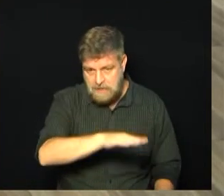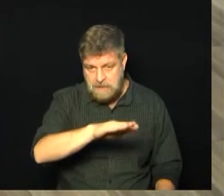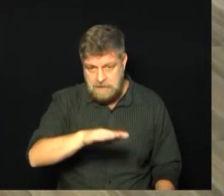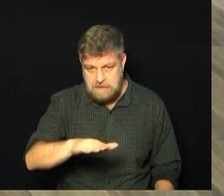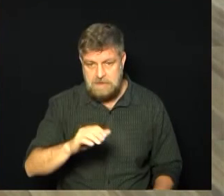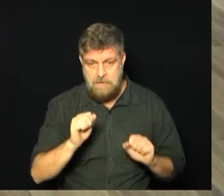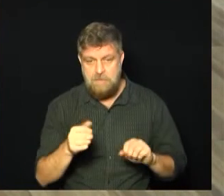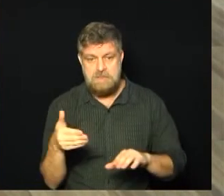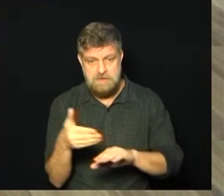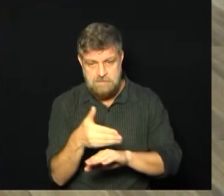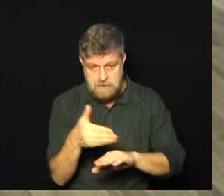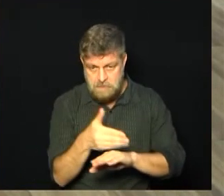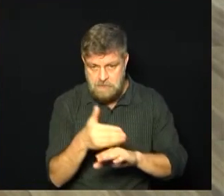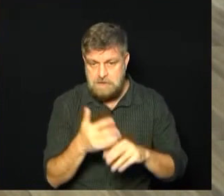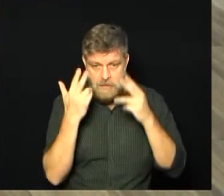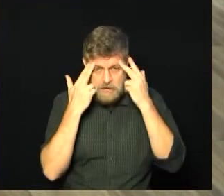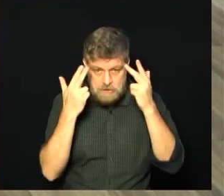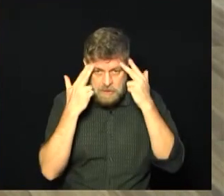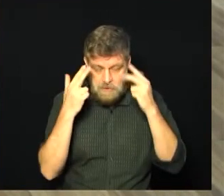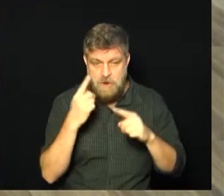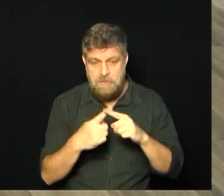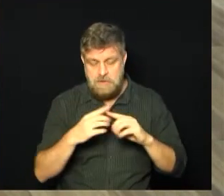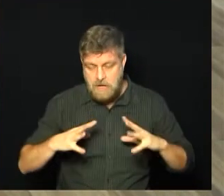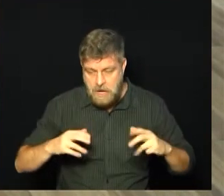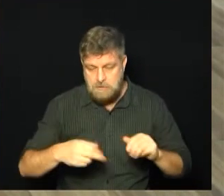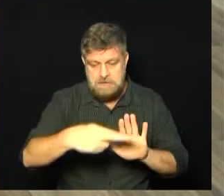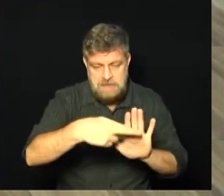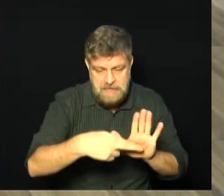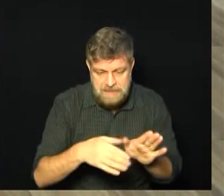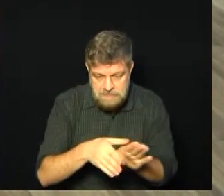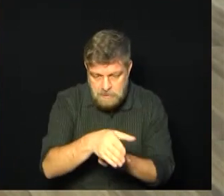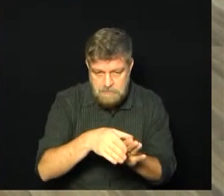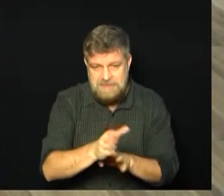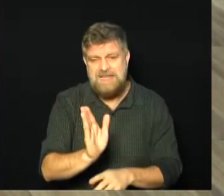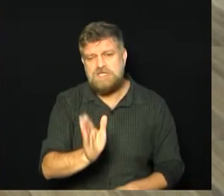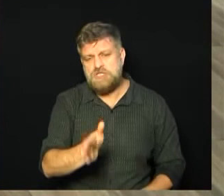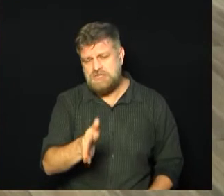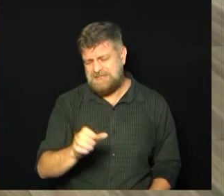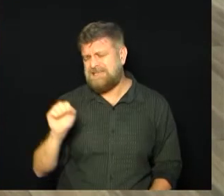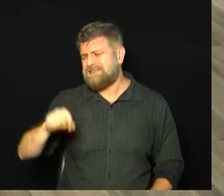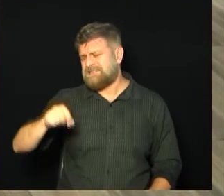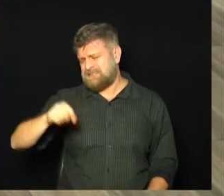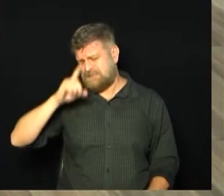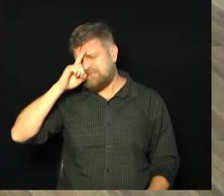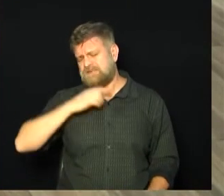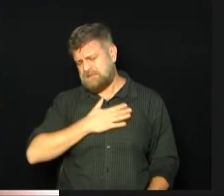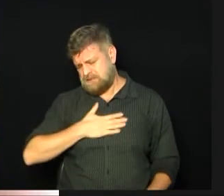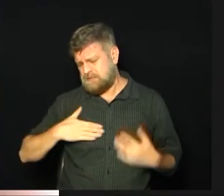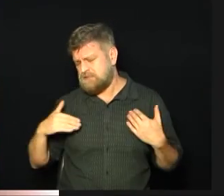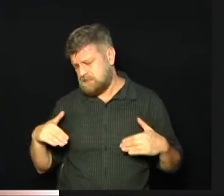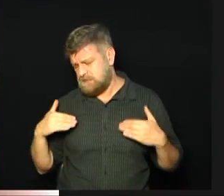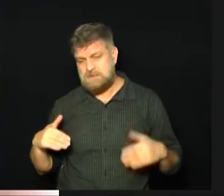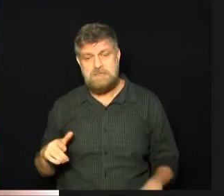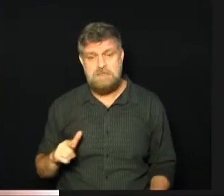sim frequentar a escola normalmente, até porque todos os cuidados já foram recomendados, né? Sim, exatamente. Tá?